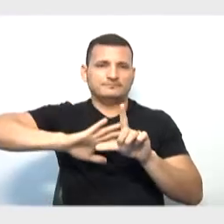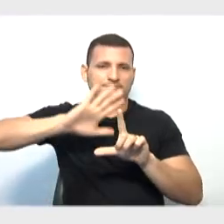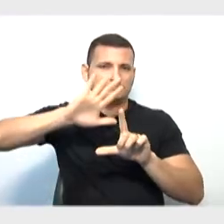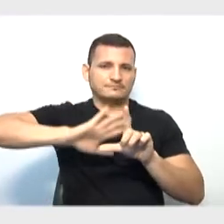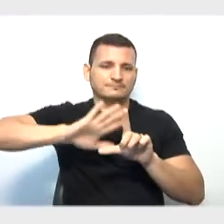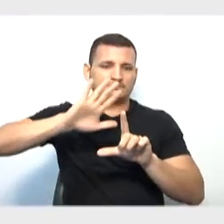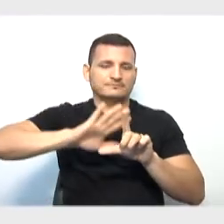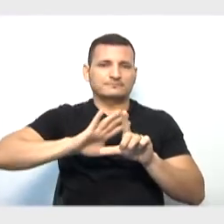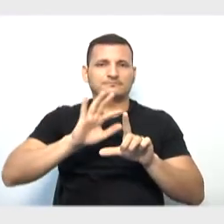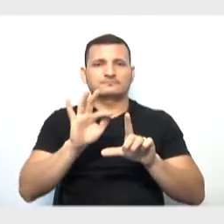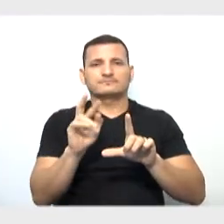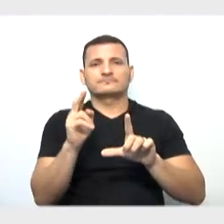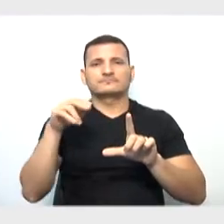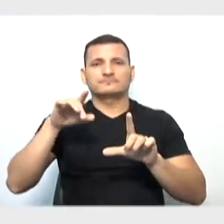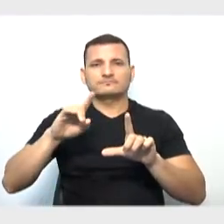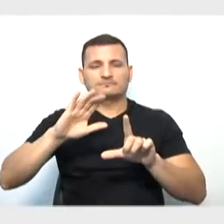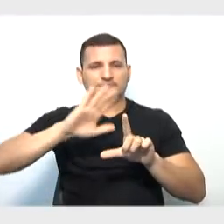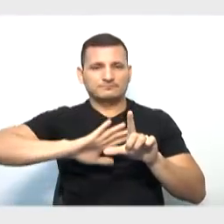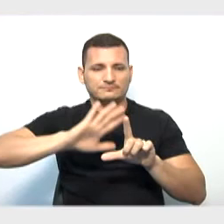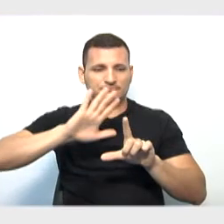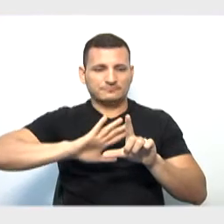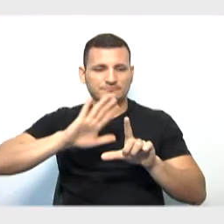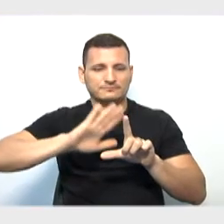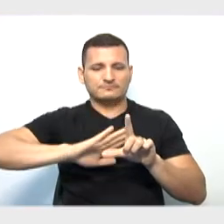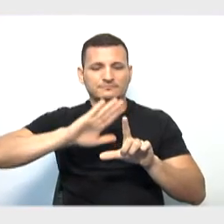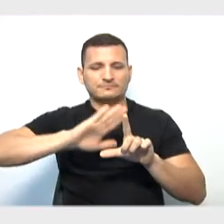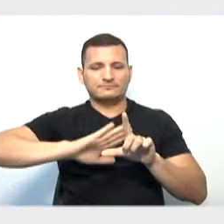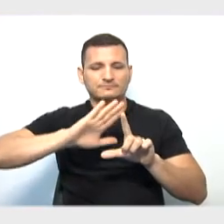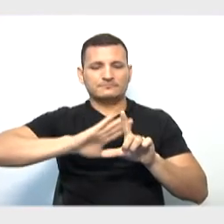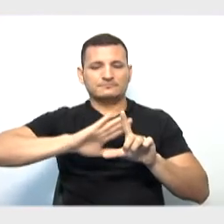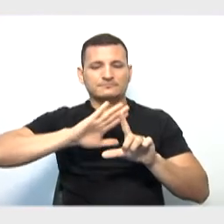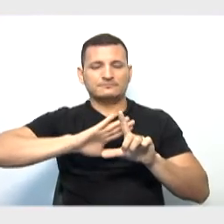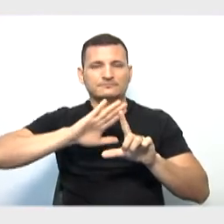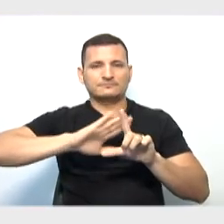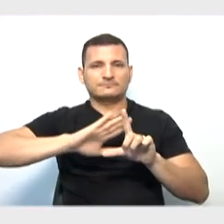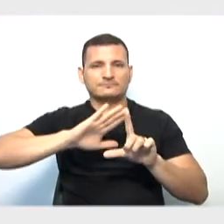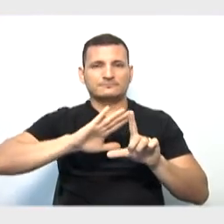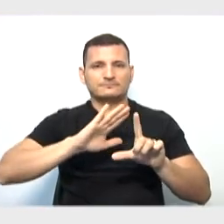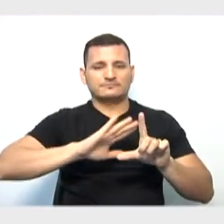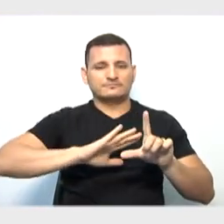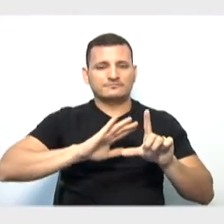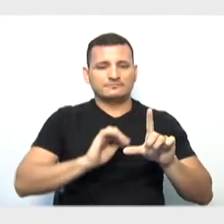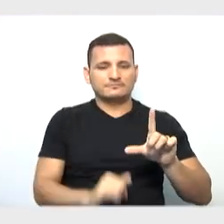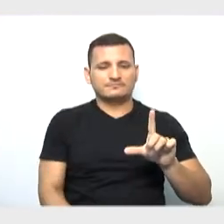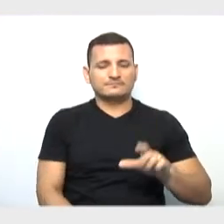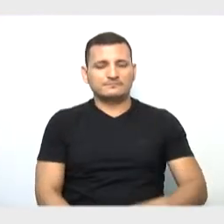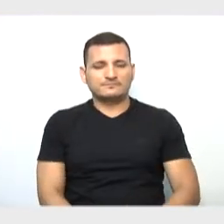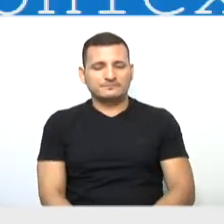é o fundo da minha página. O background vai ser essa cor aqui, ó.